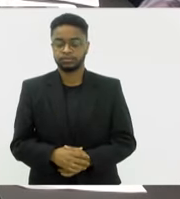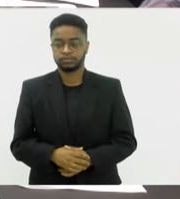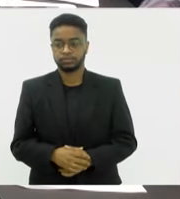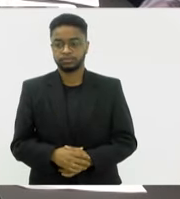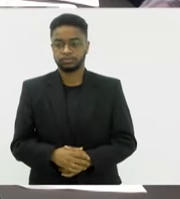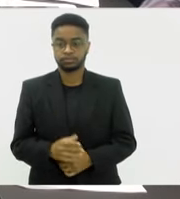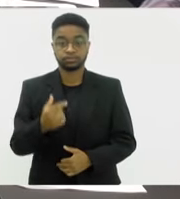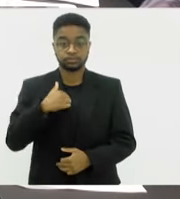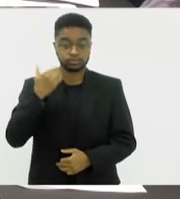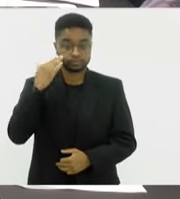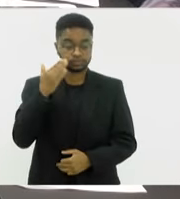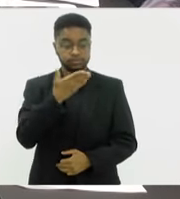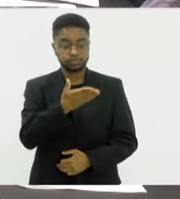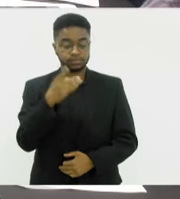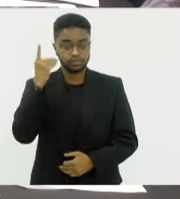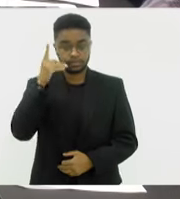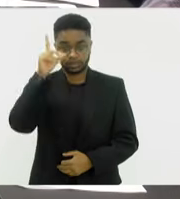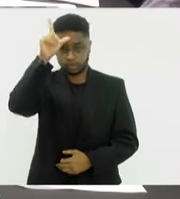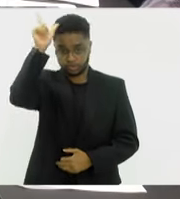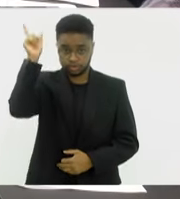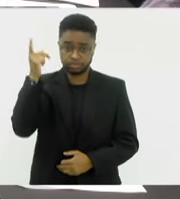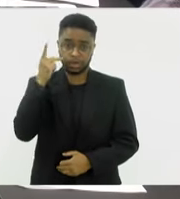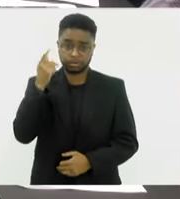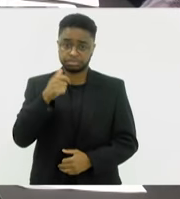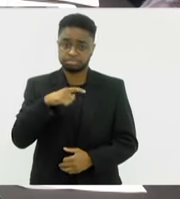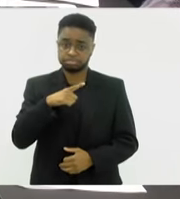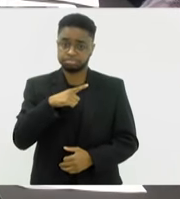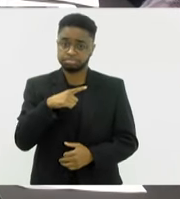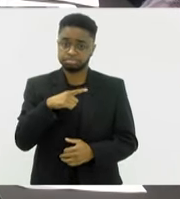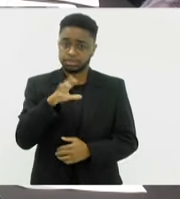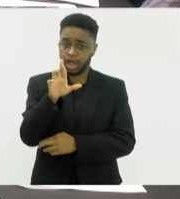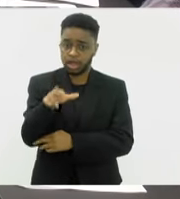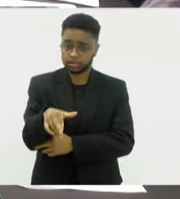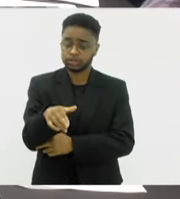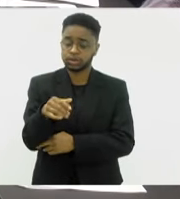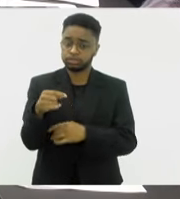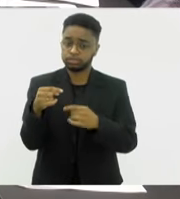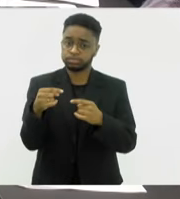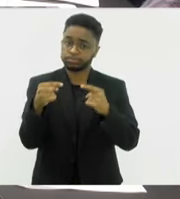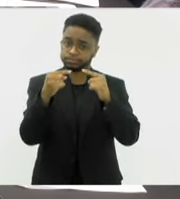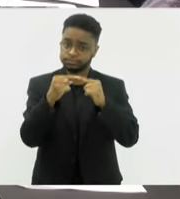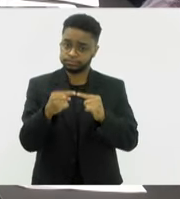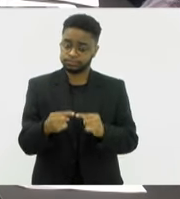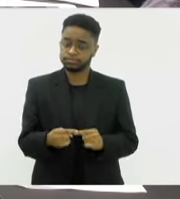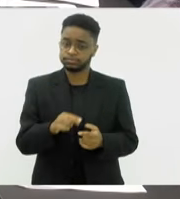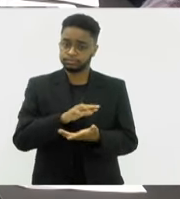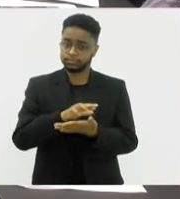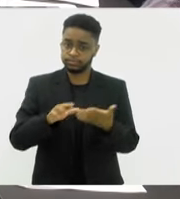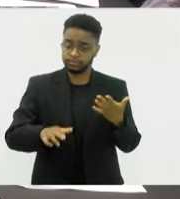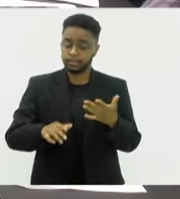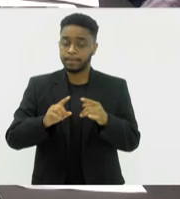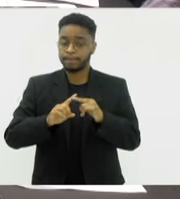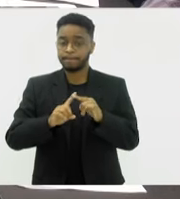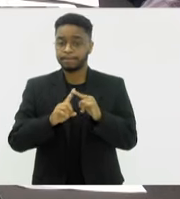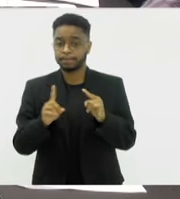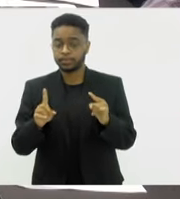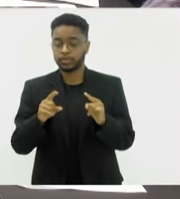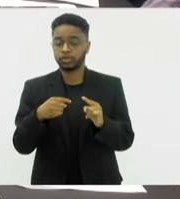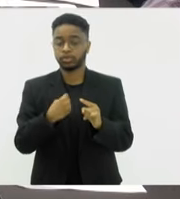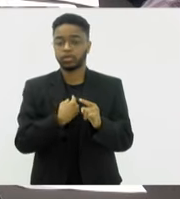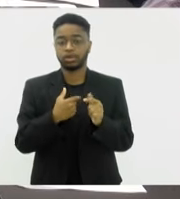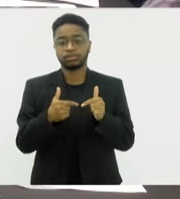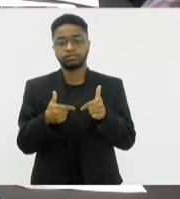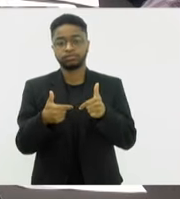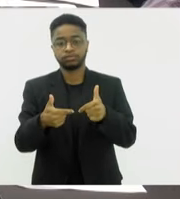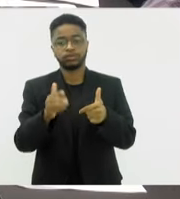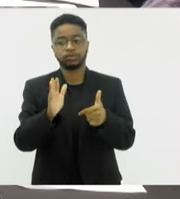as falas do deputado Luiz Paulo são acertadas em vários sentidos. Dentre eles, aqueles que a gente já tem realizado, e